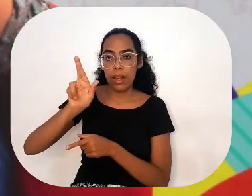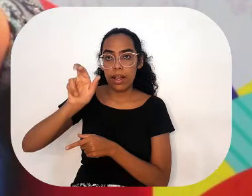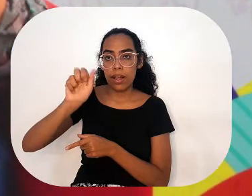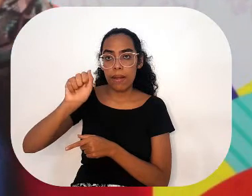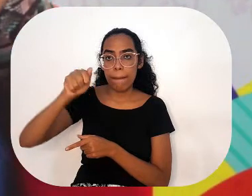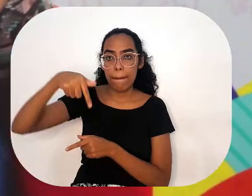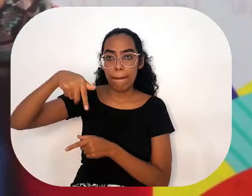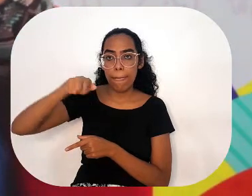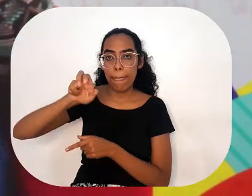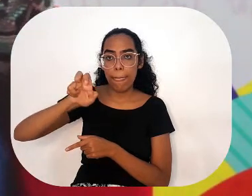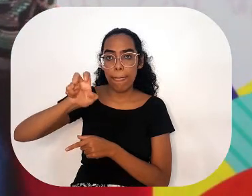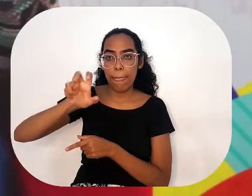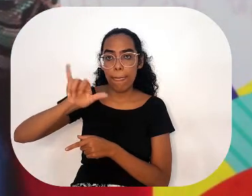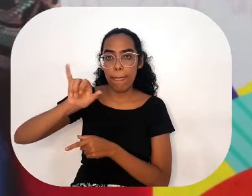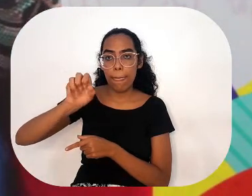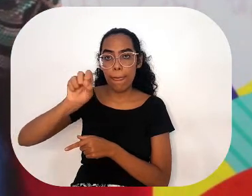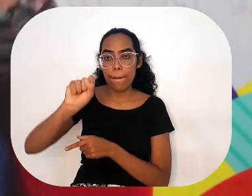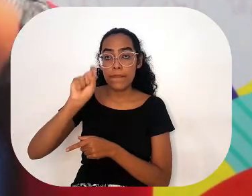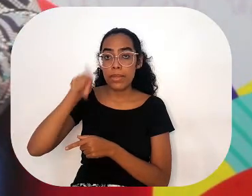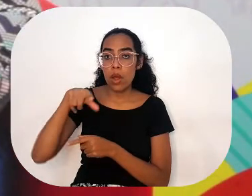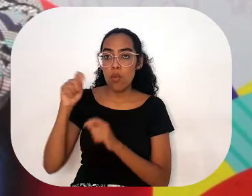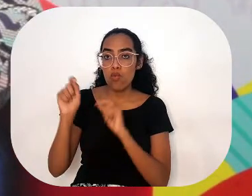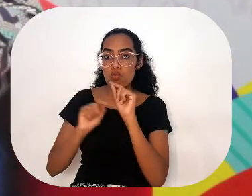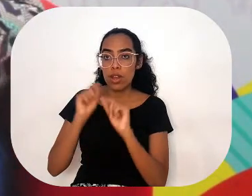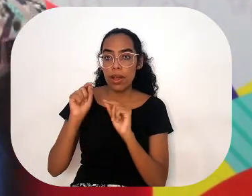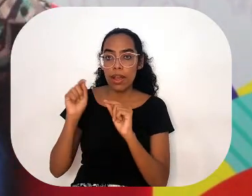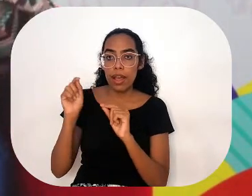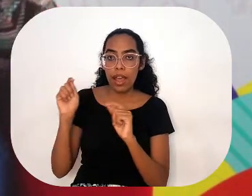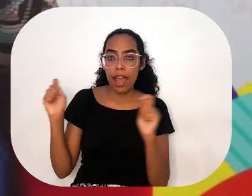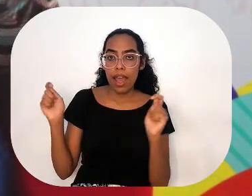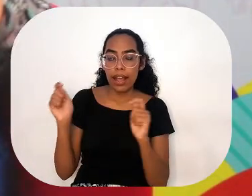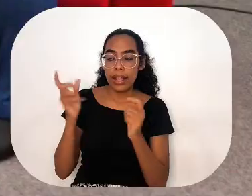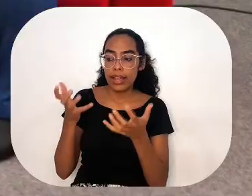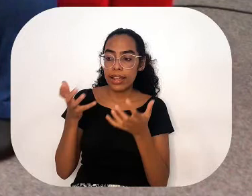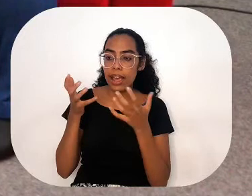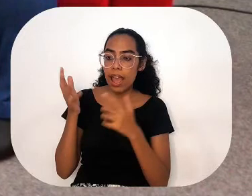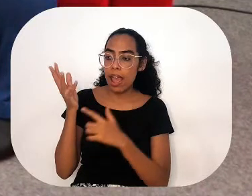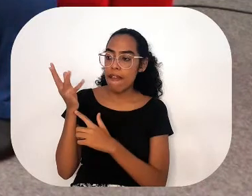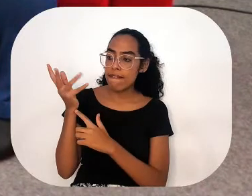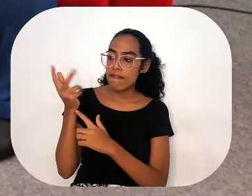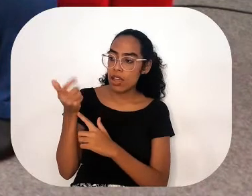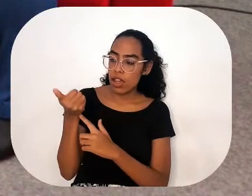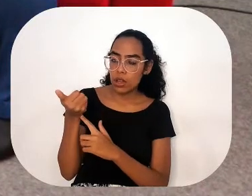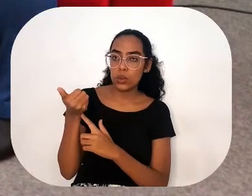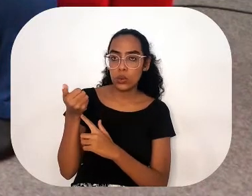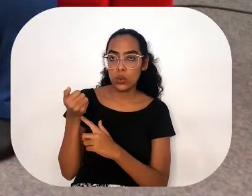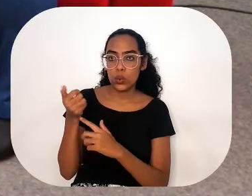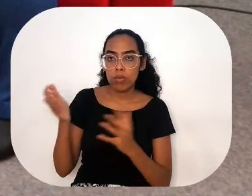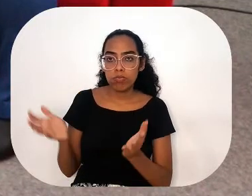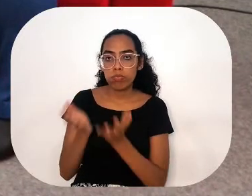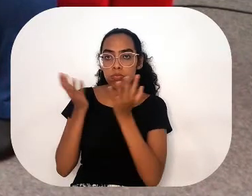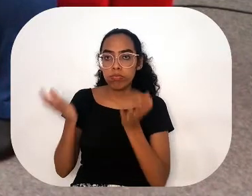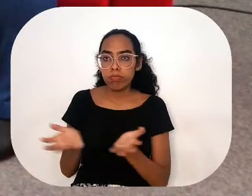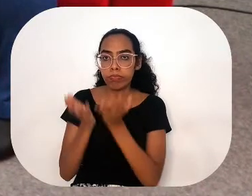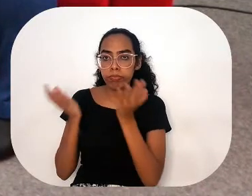é uma ideia de promover eventos e já temos um planejamento de construir uma